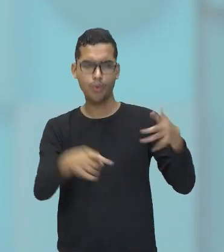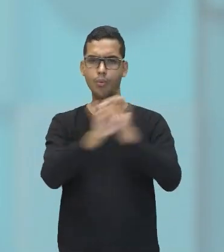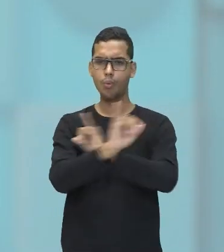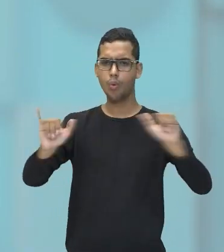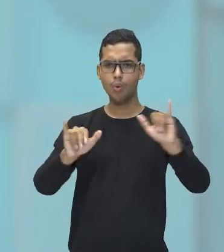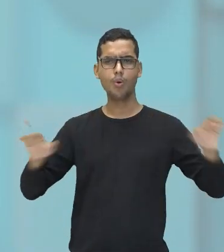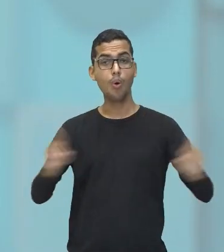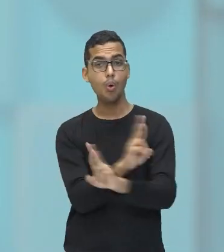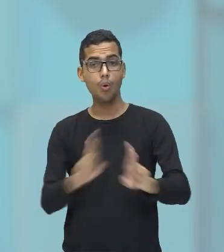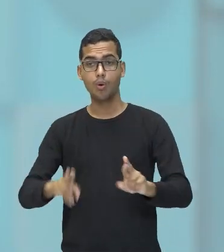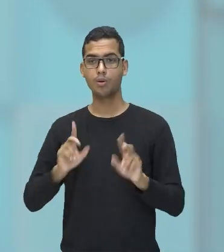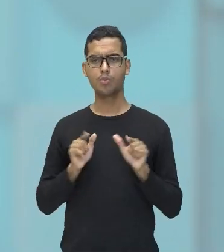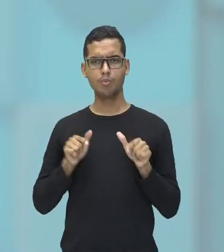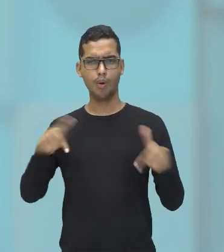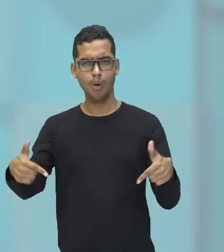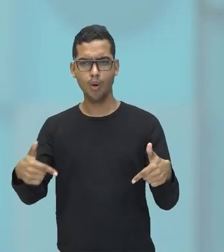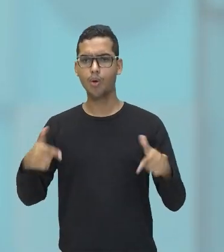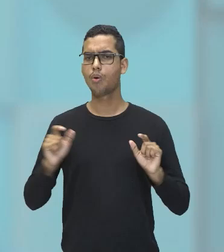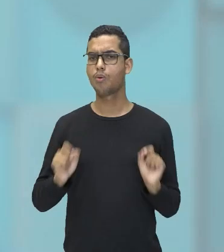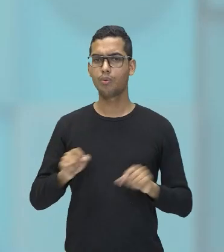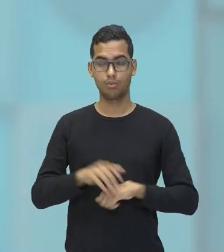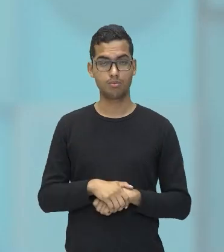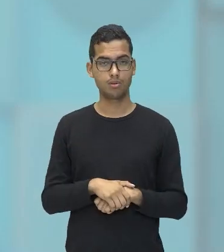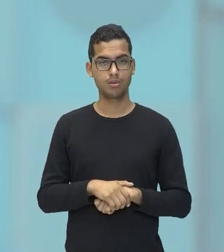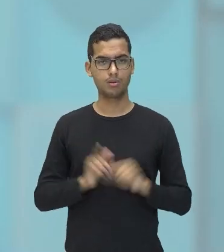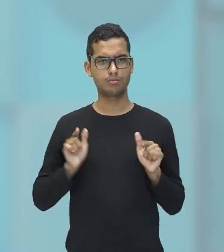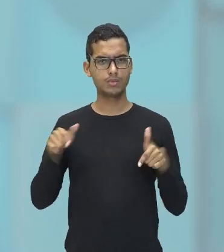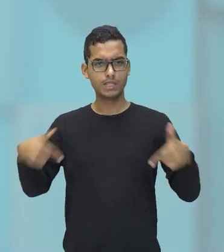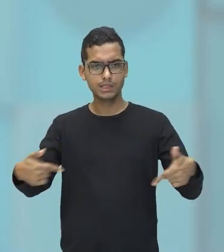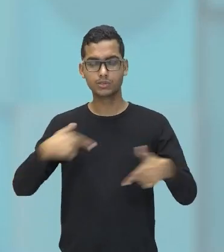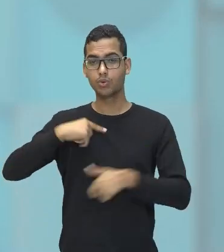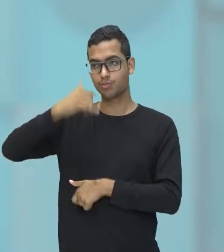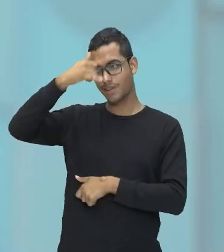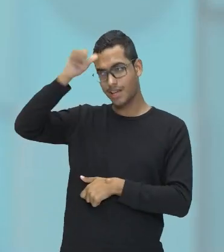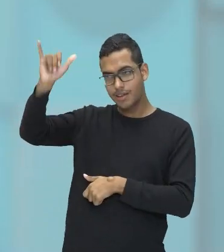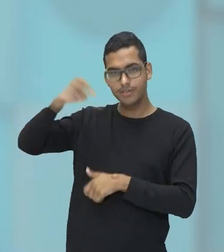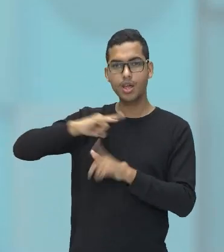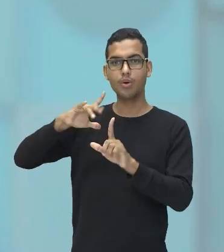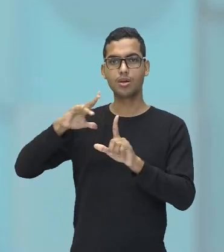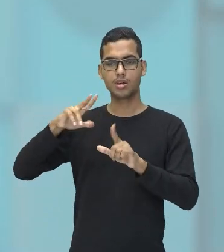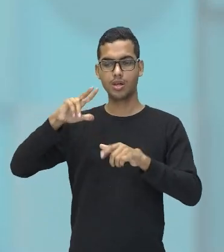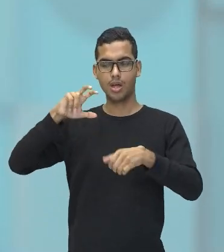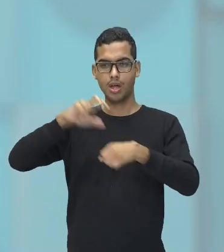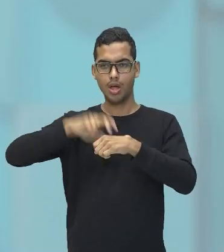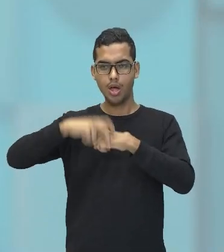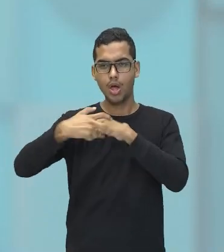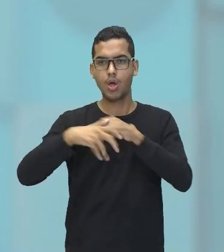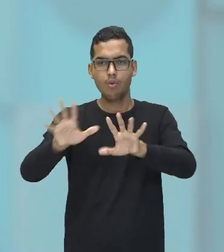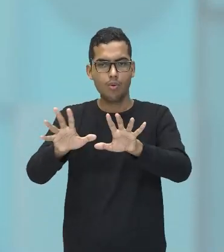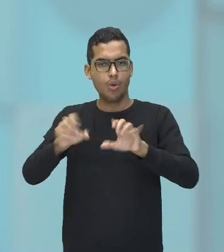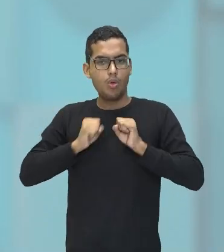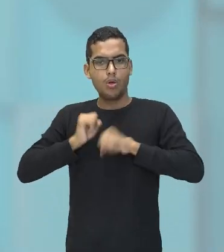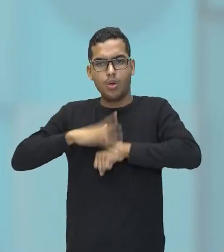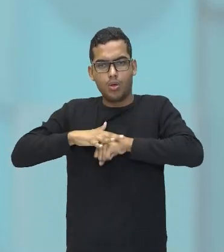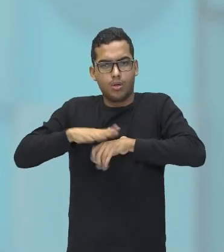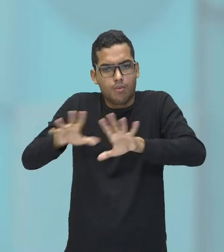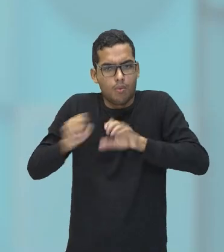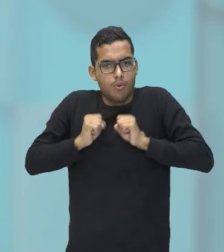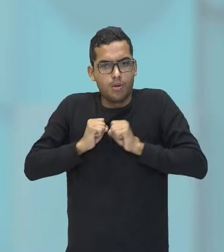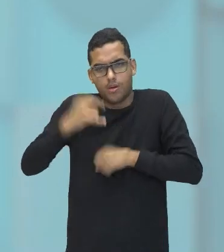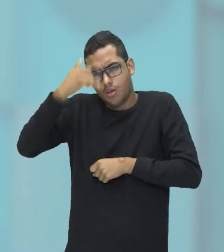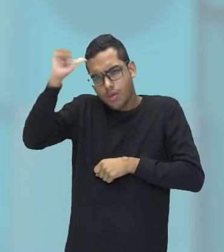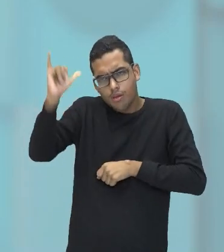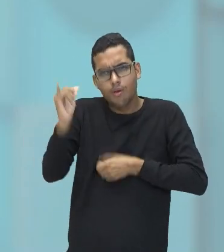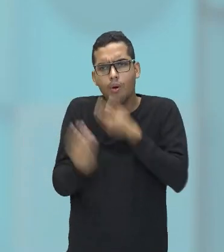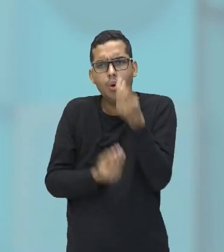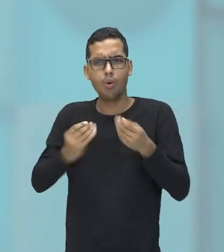relacionadas aí ao combate à dengue, não é? Ao mosquito. E, nesse sentido, para que esse